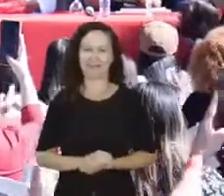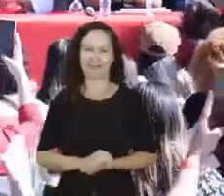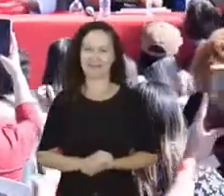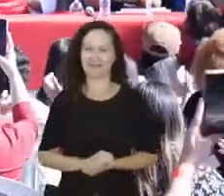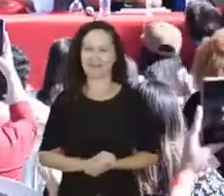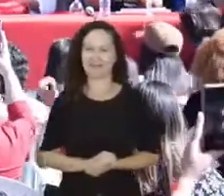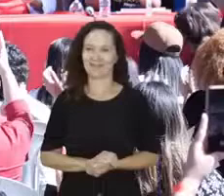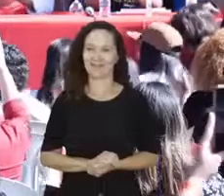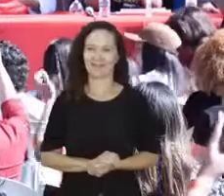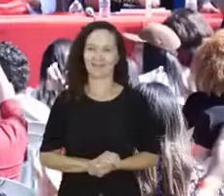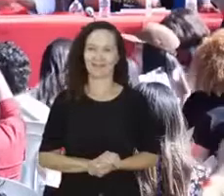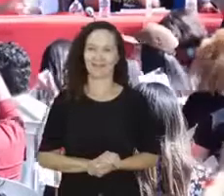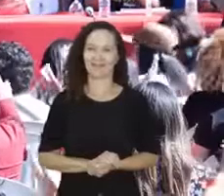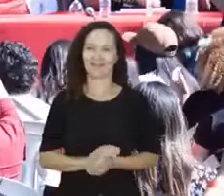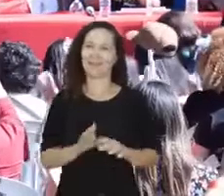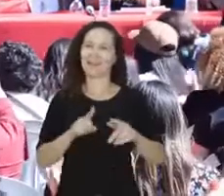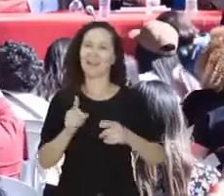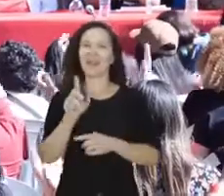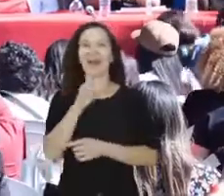Haddad.